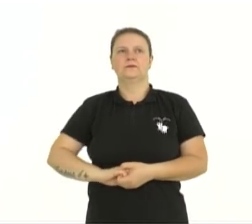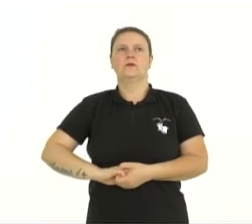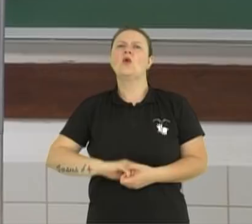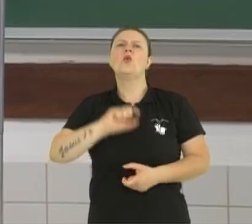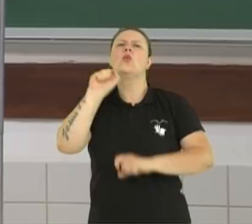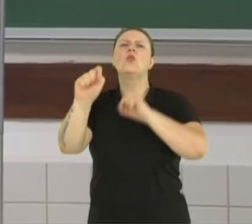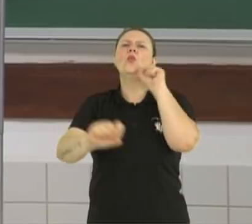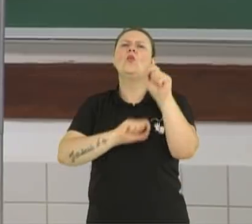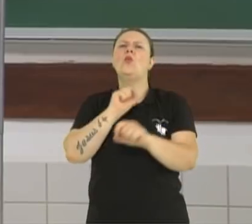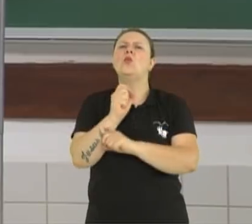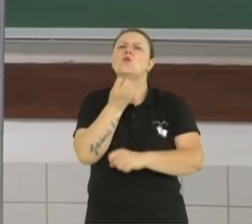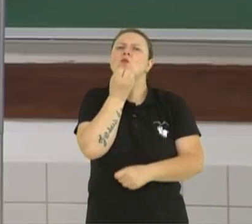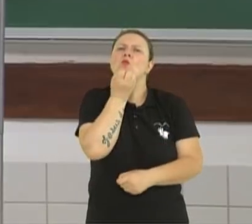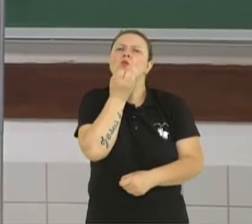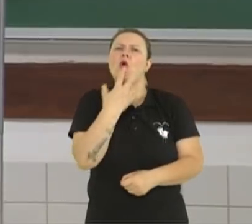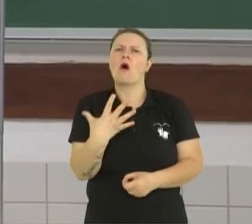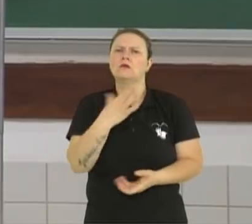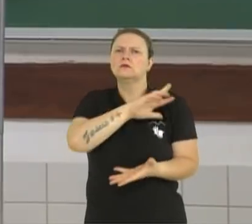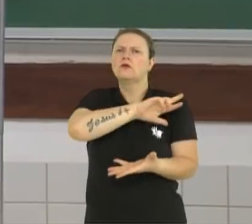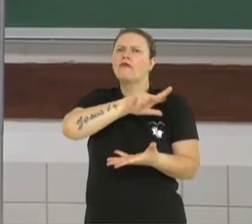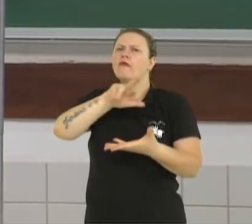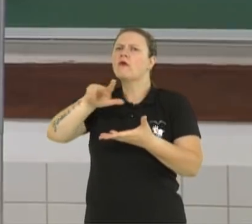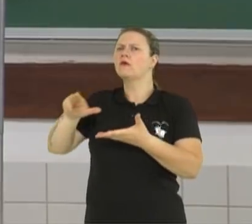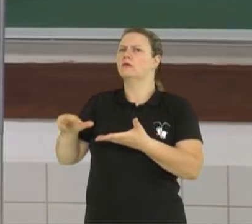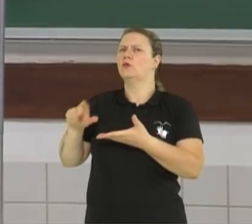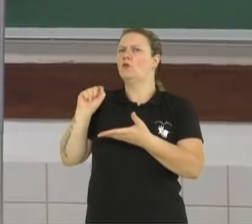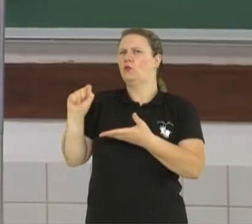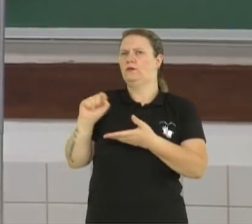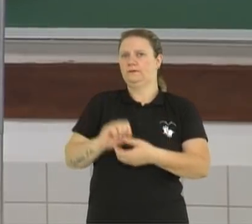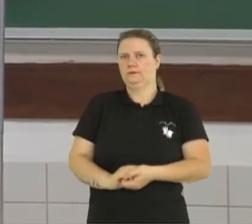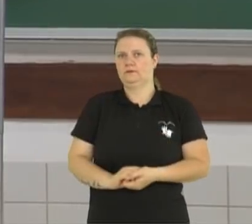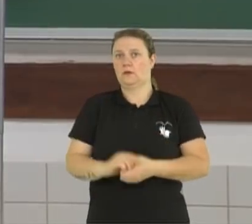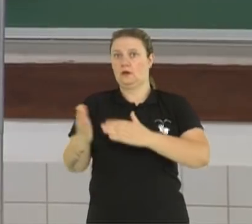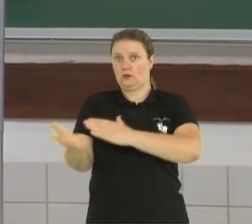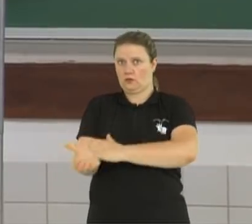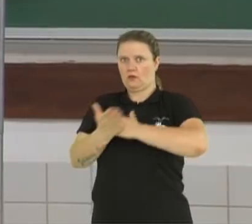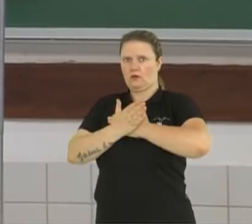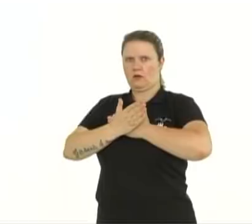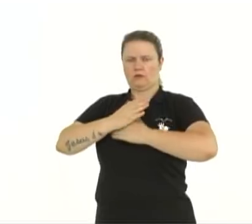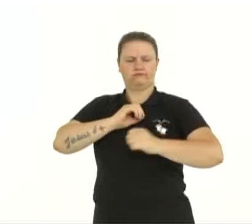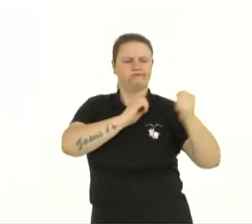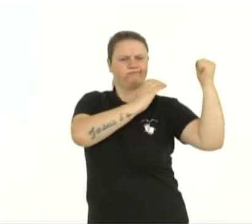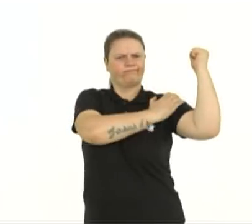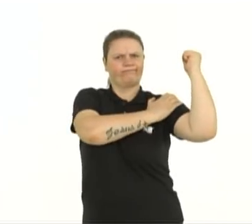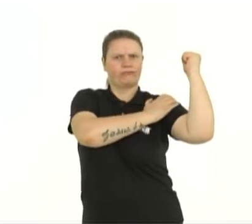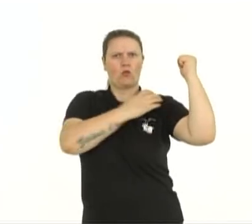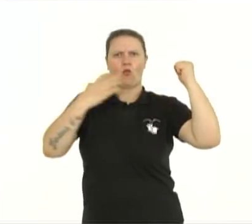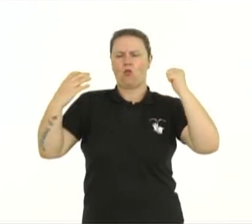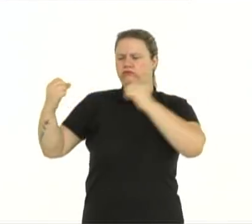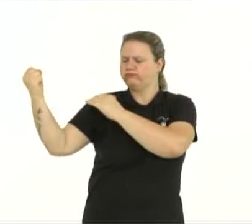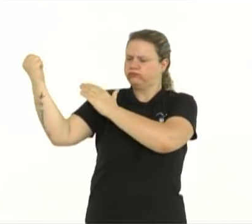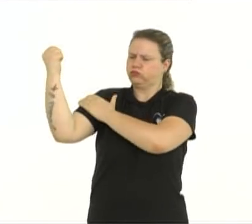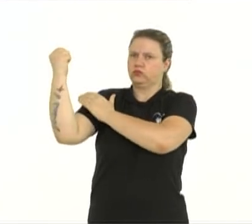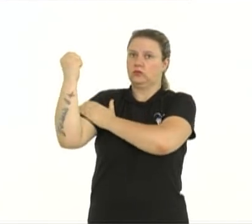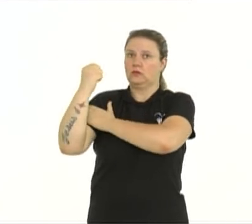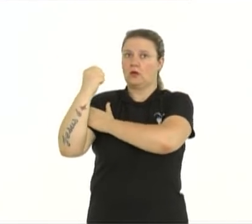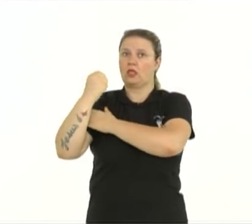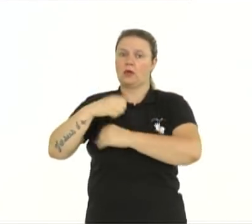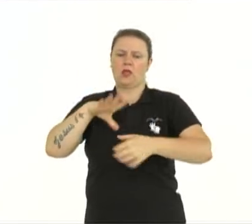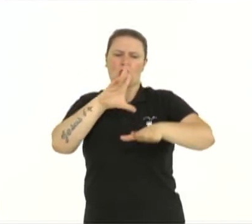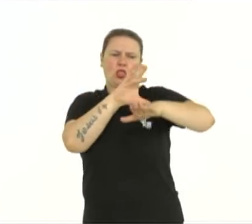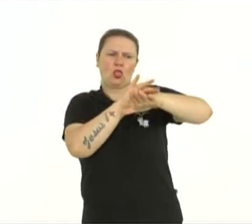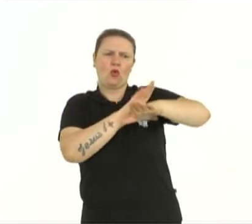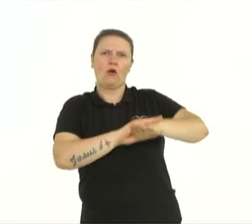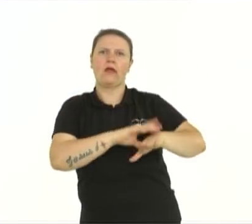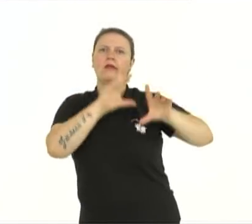E quais são os benefícios dessas práticas? Aumenta a força muscular, diminui o risco de algumas doenças,